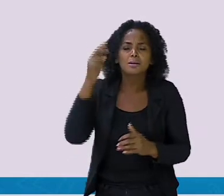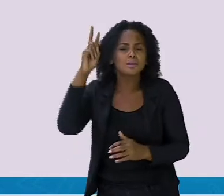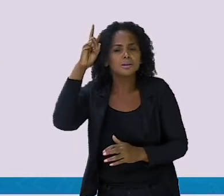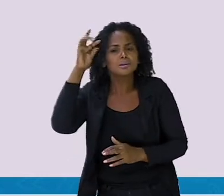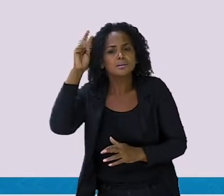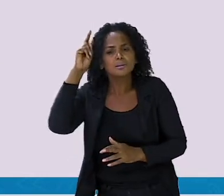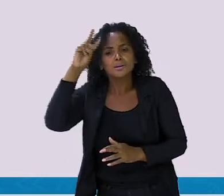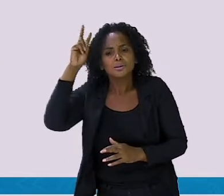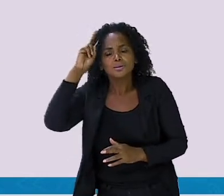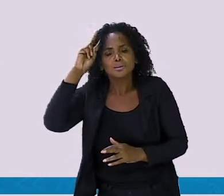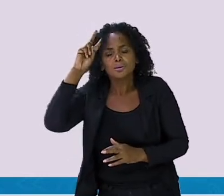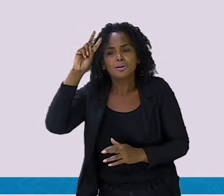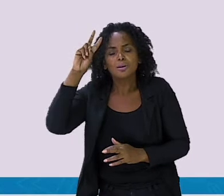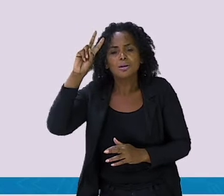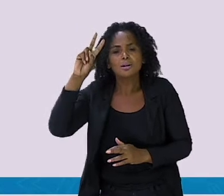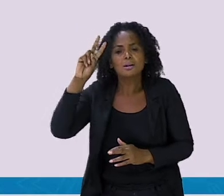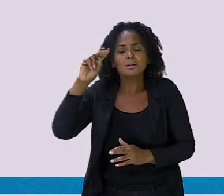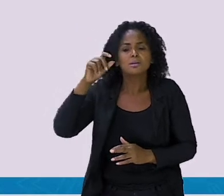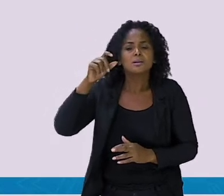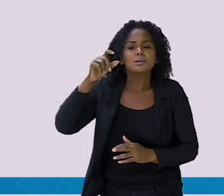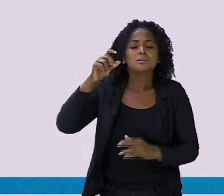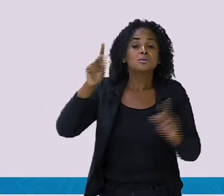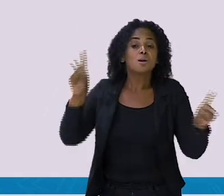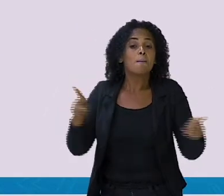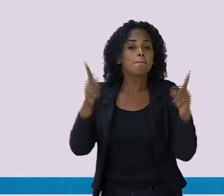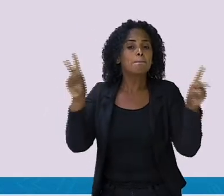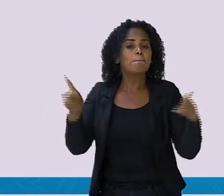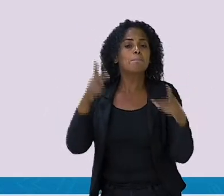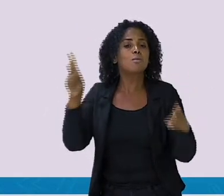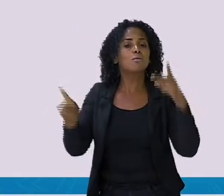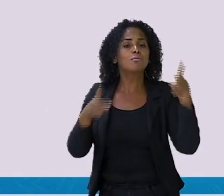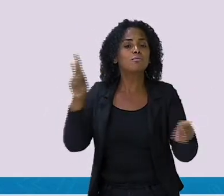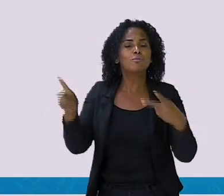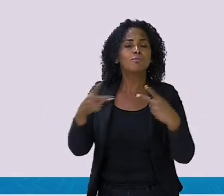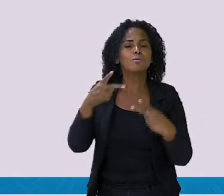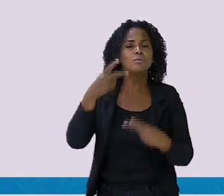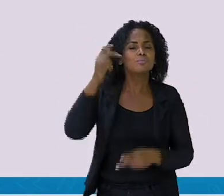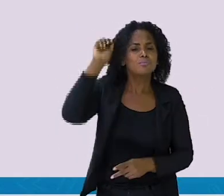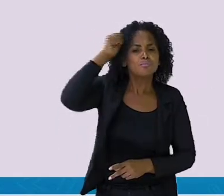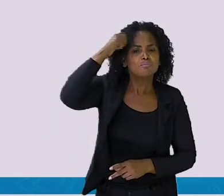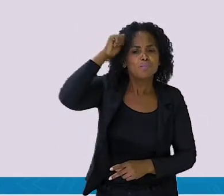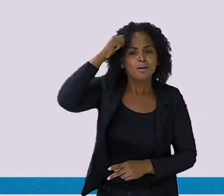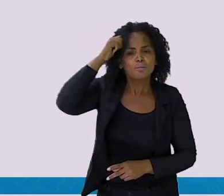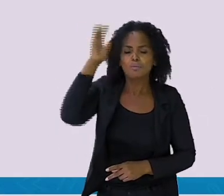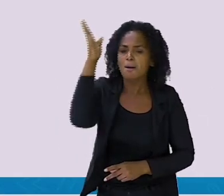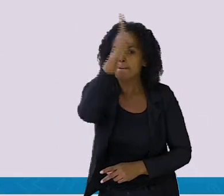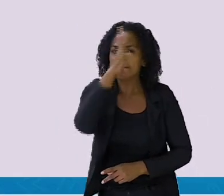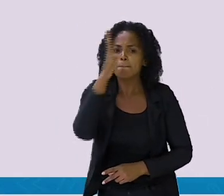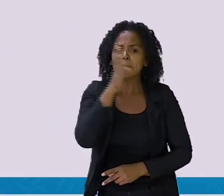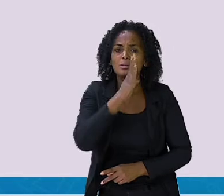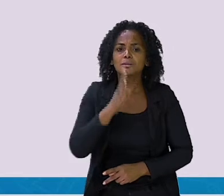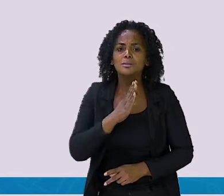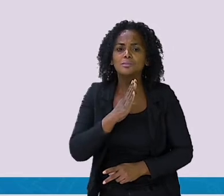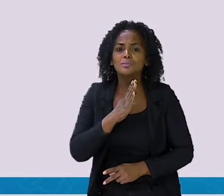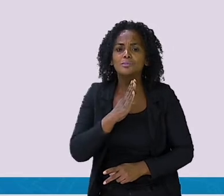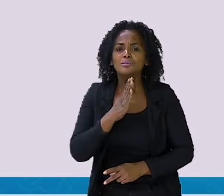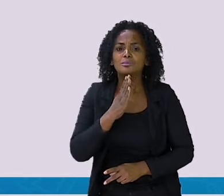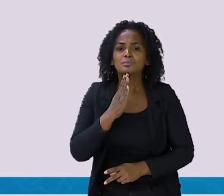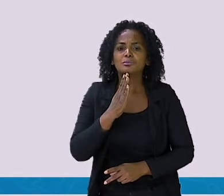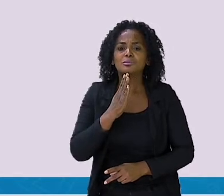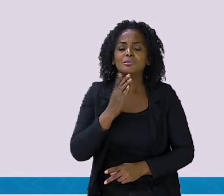Entre um golpe e outro de capoeira, e ao ver o som do berimbau, Luana